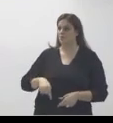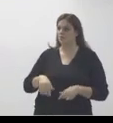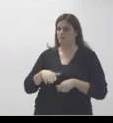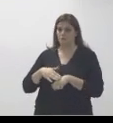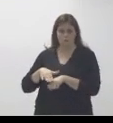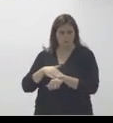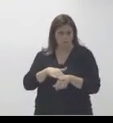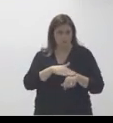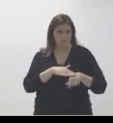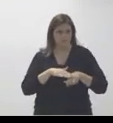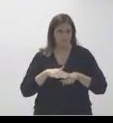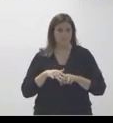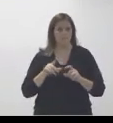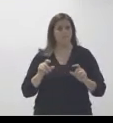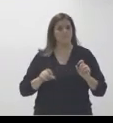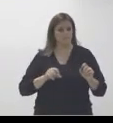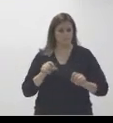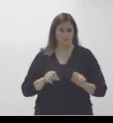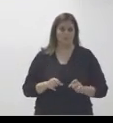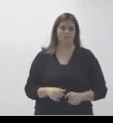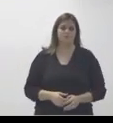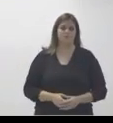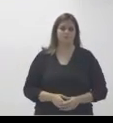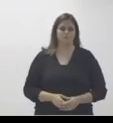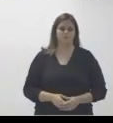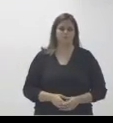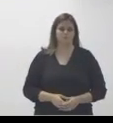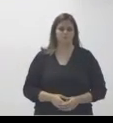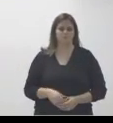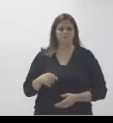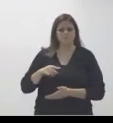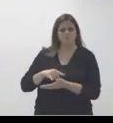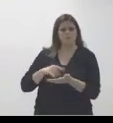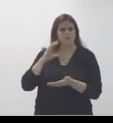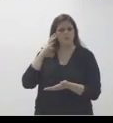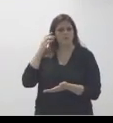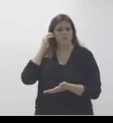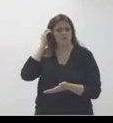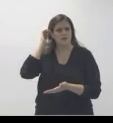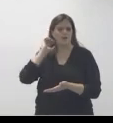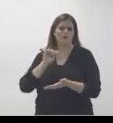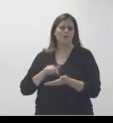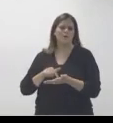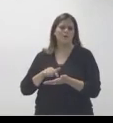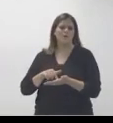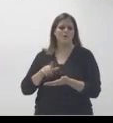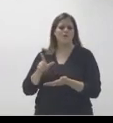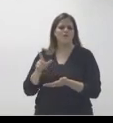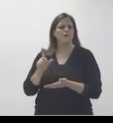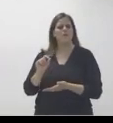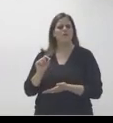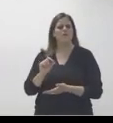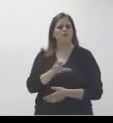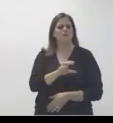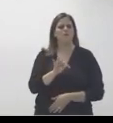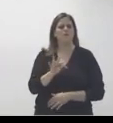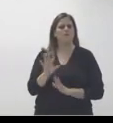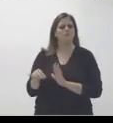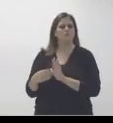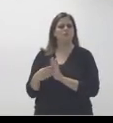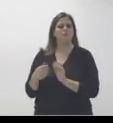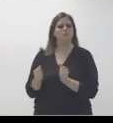a resolução ela colocava as comunidades terapêuticas como comunidade como equipamentos de apoio à